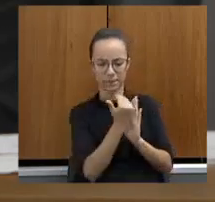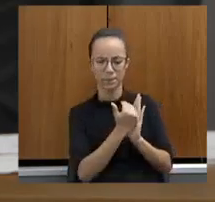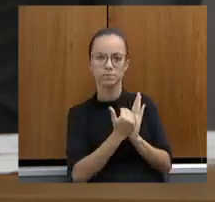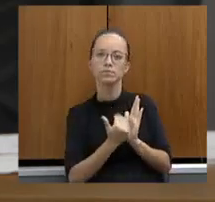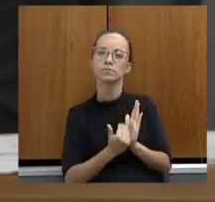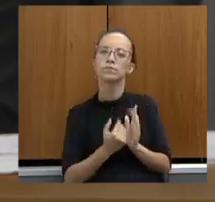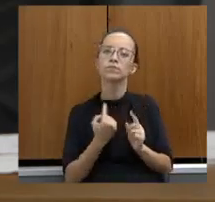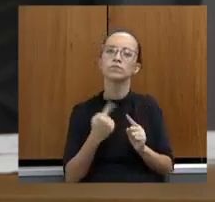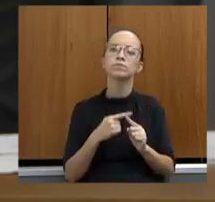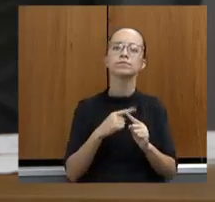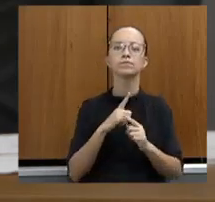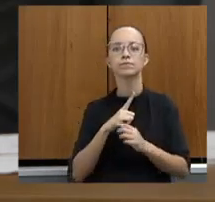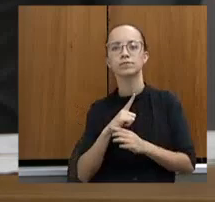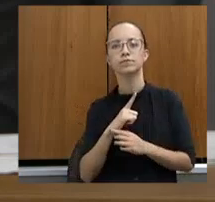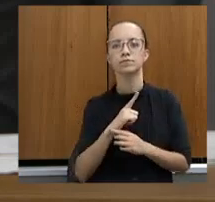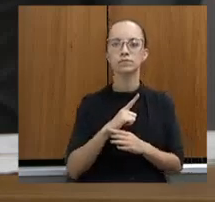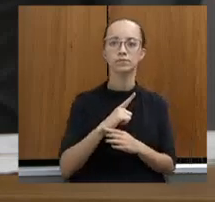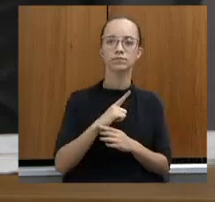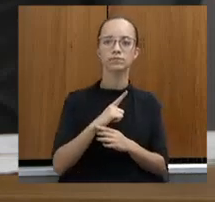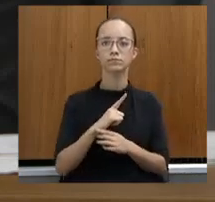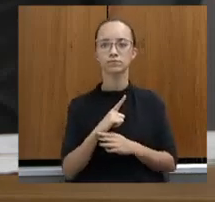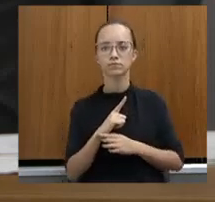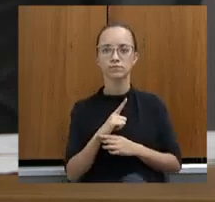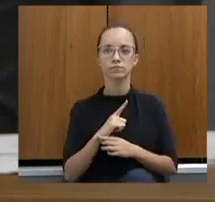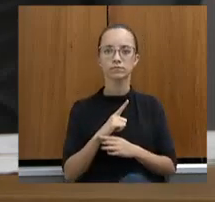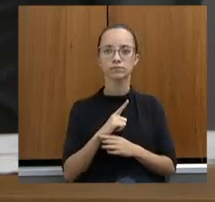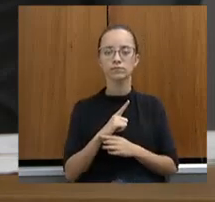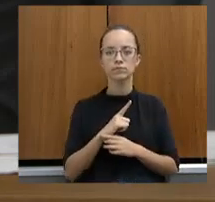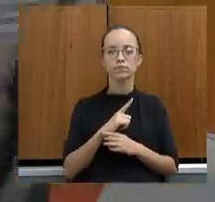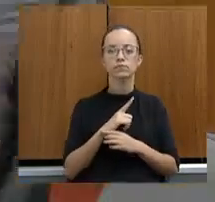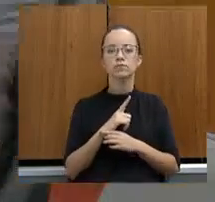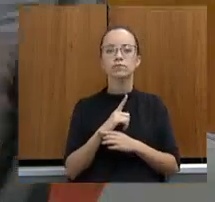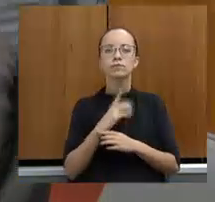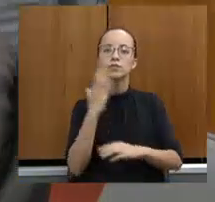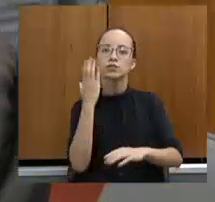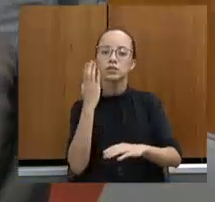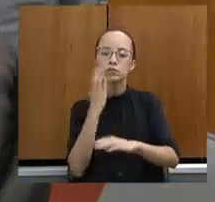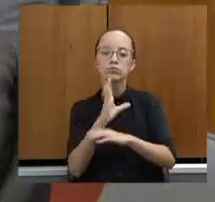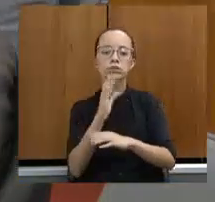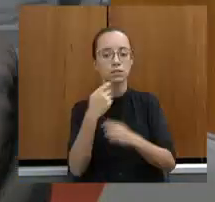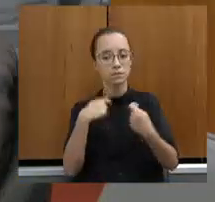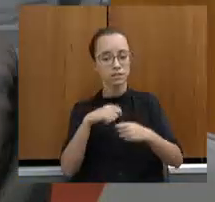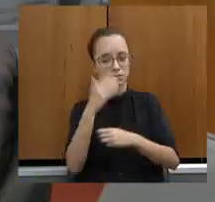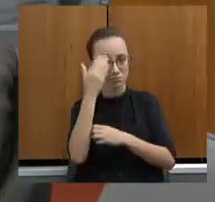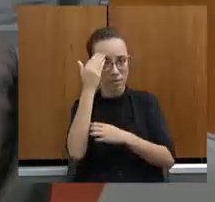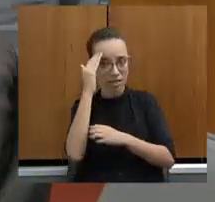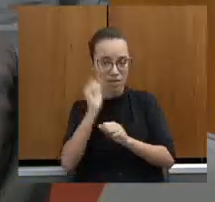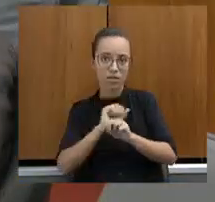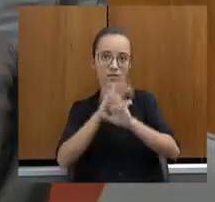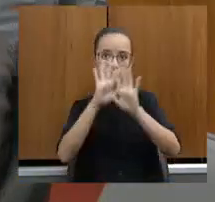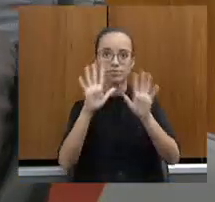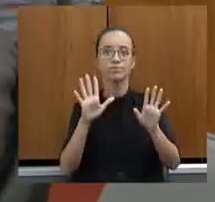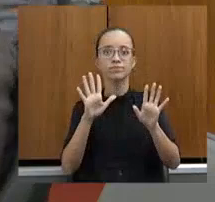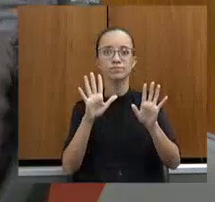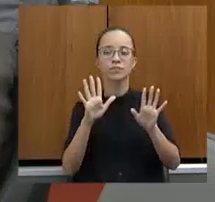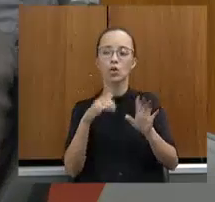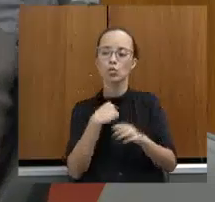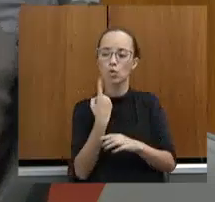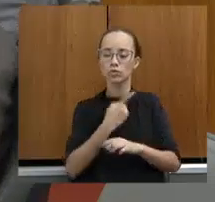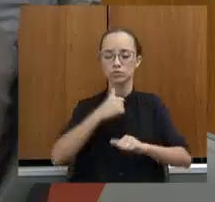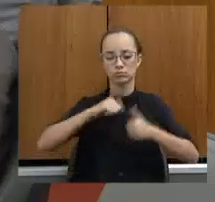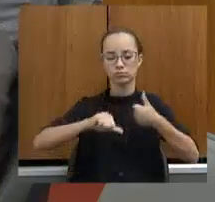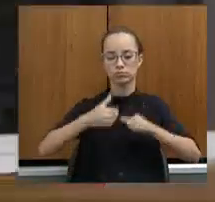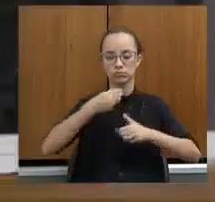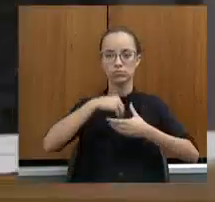trâmites porque há uma questão de lançamentos que precisa ser melhor compreendida e por isso isso ainda tá em avaliação